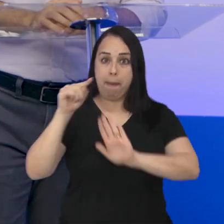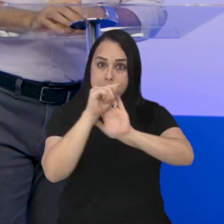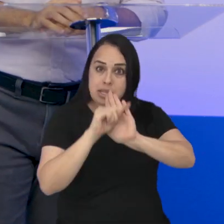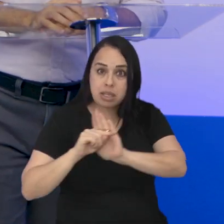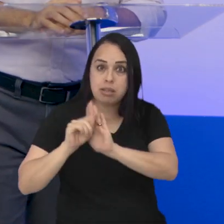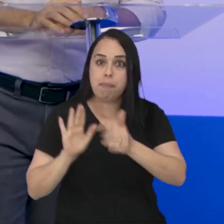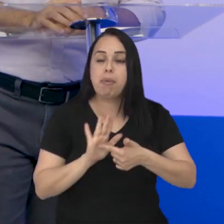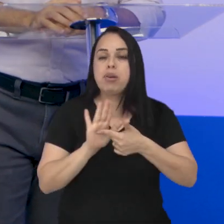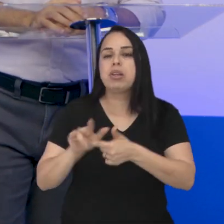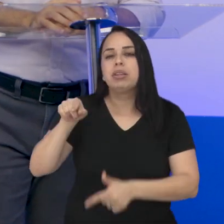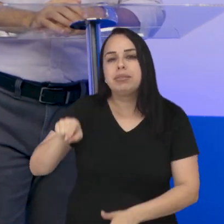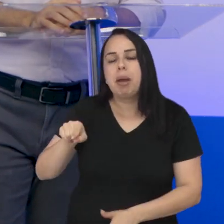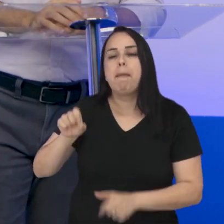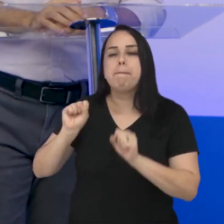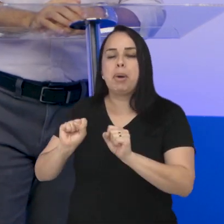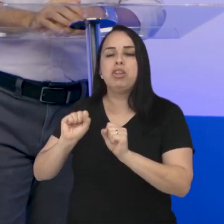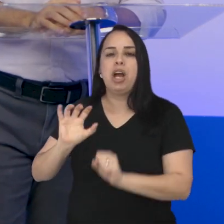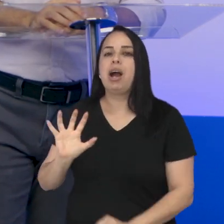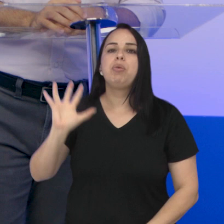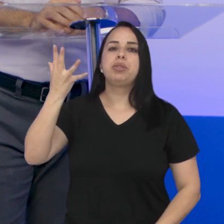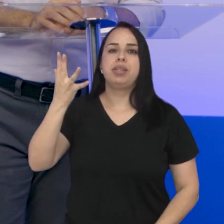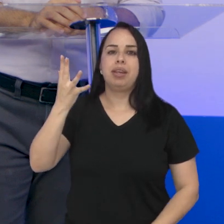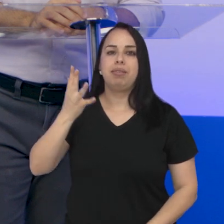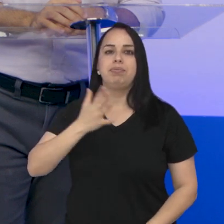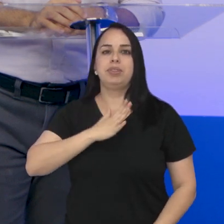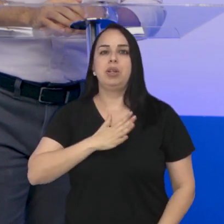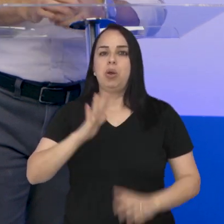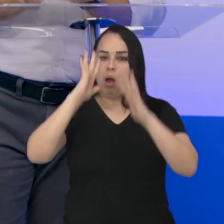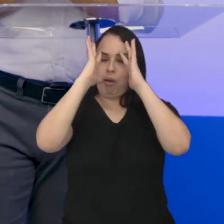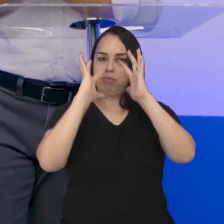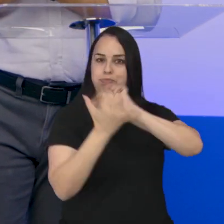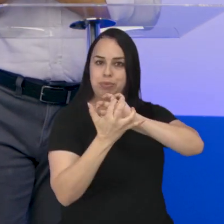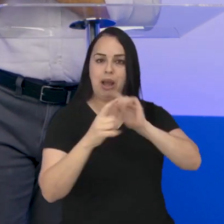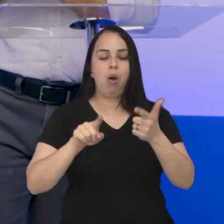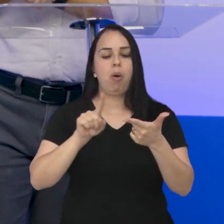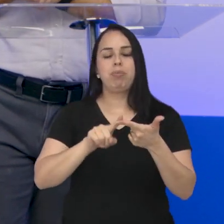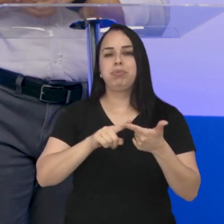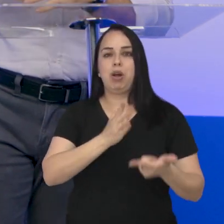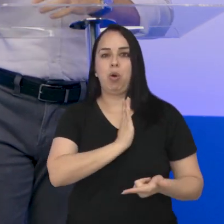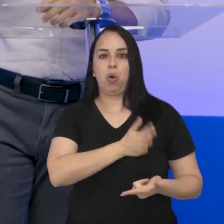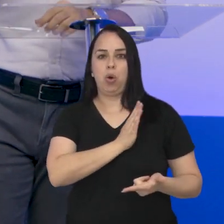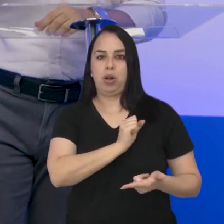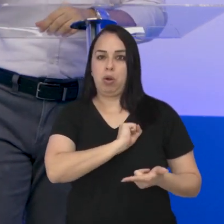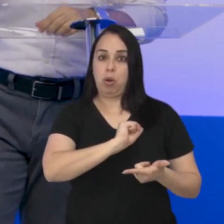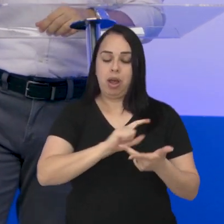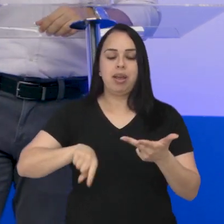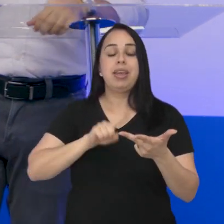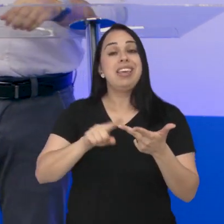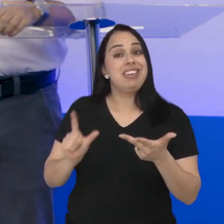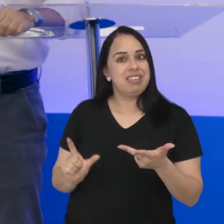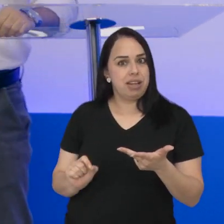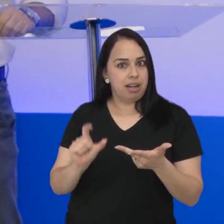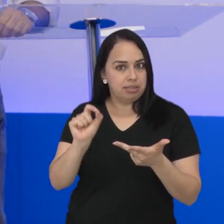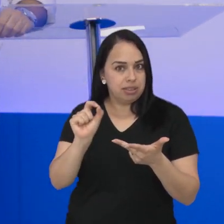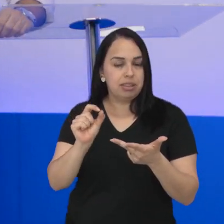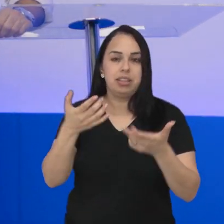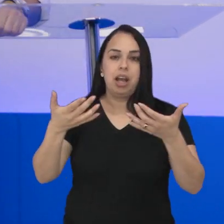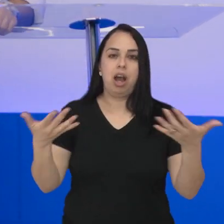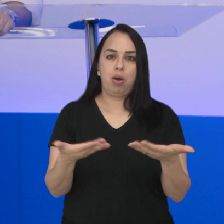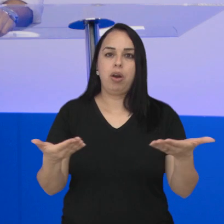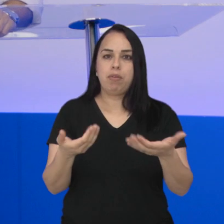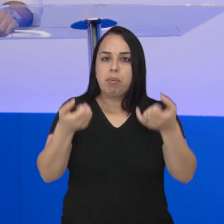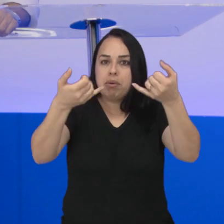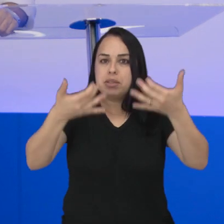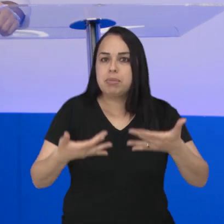Estudos mostram que este tipo de alimento pode aumentar e muito os riscos de um AVC ou infarto, fora o desenvolvimento de câncer. Os